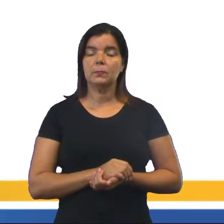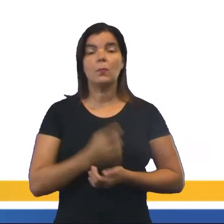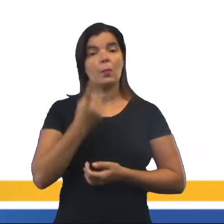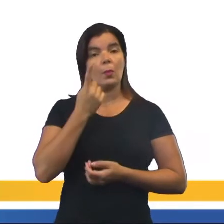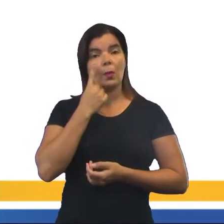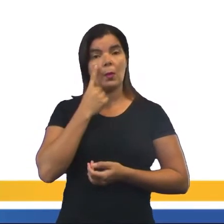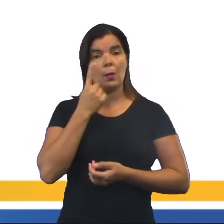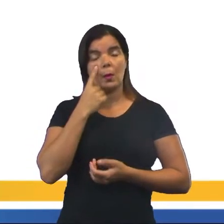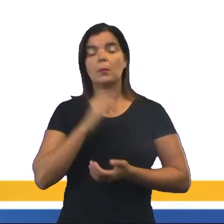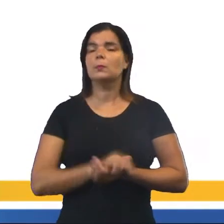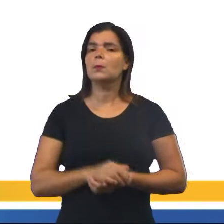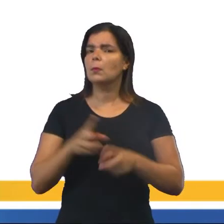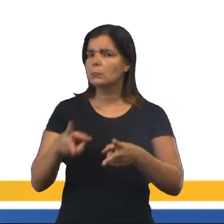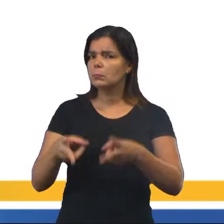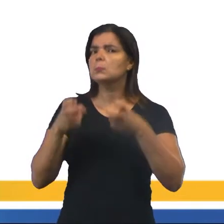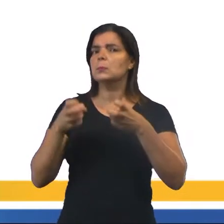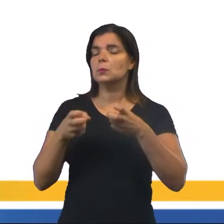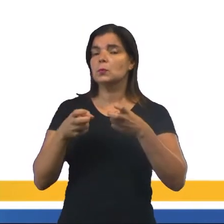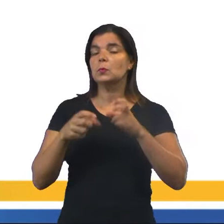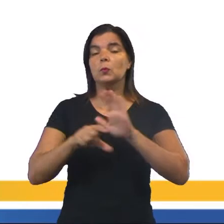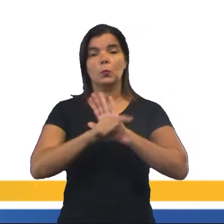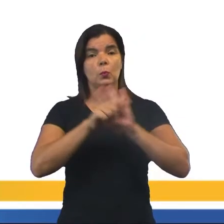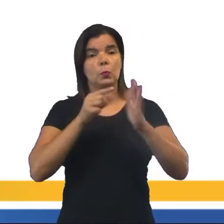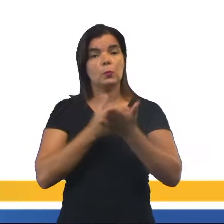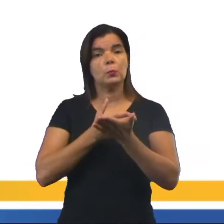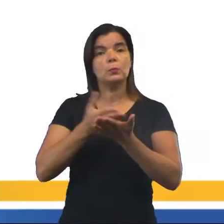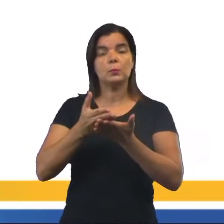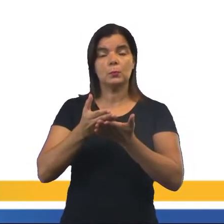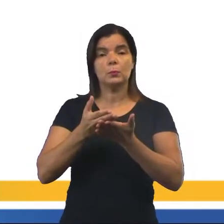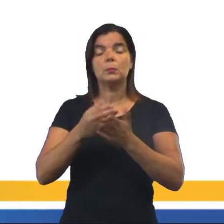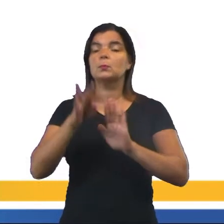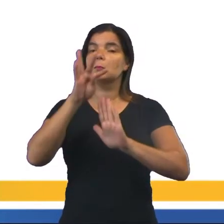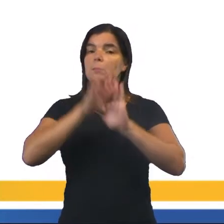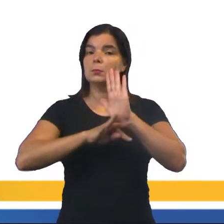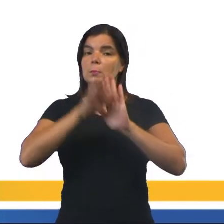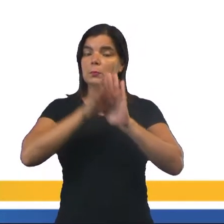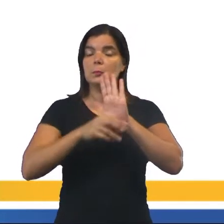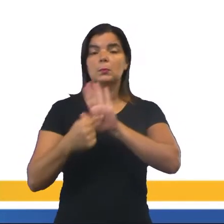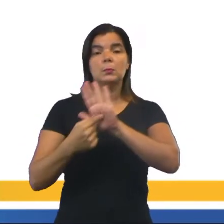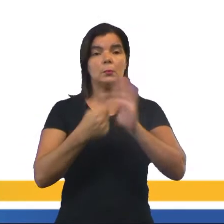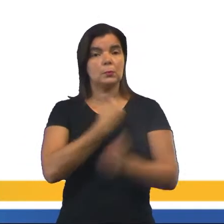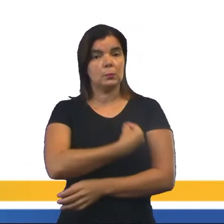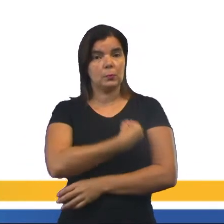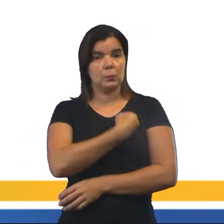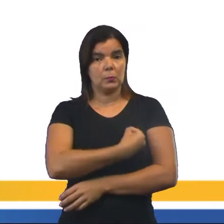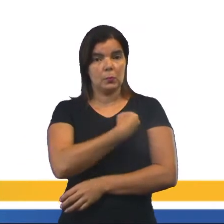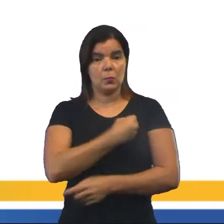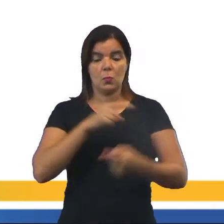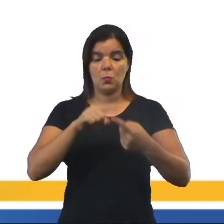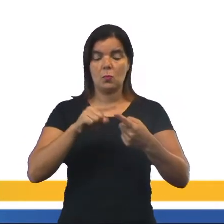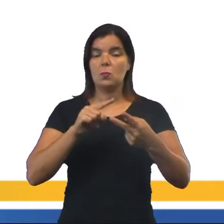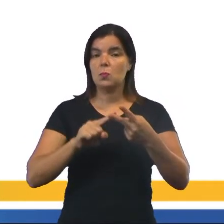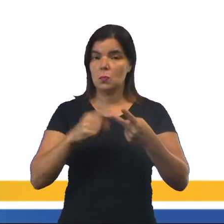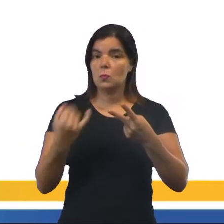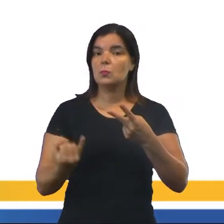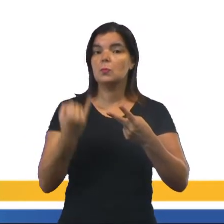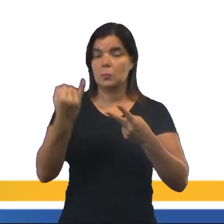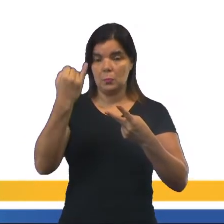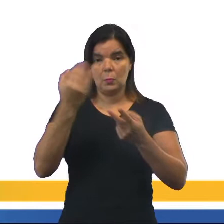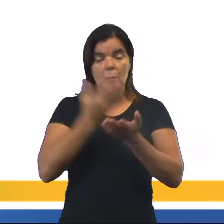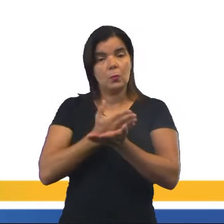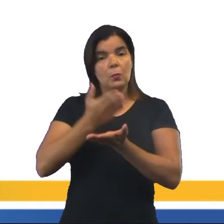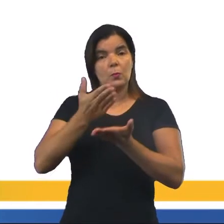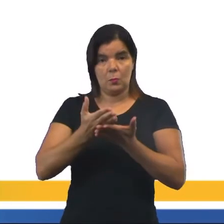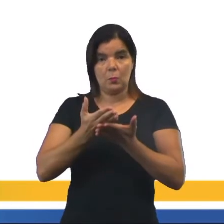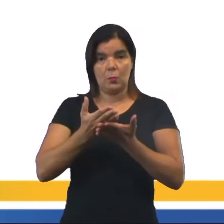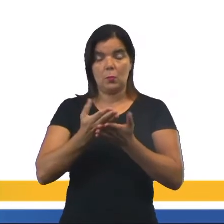Observem que é notável nesse trecho inicial do texto a presença de 2 partes fundamentais da